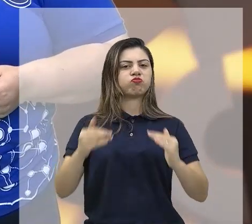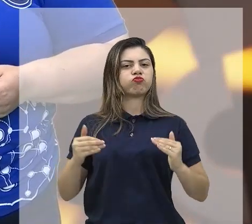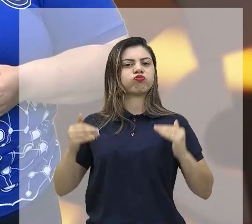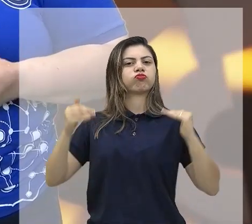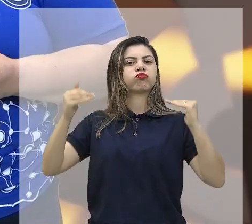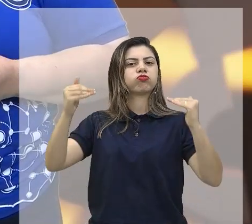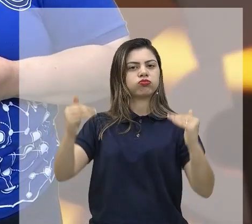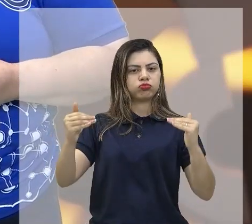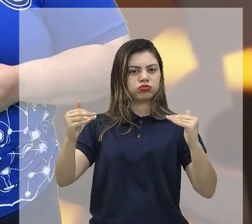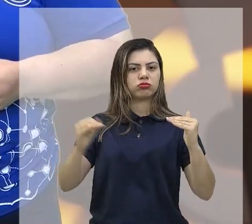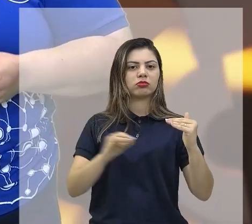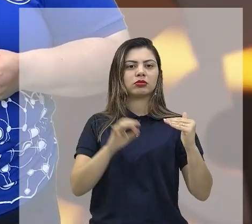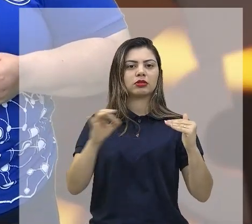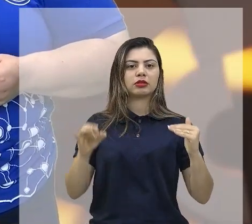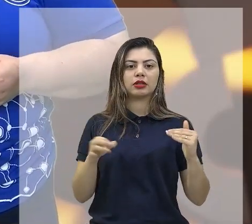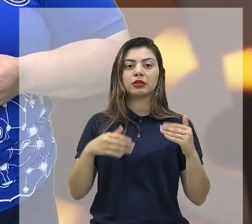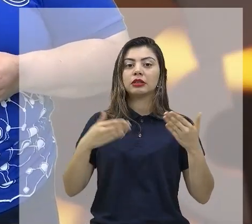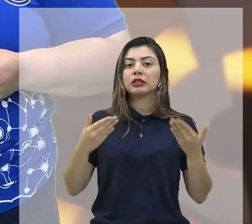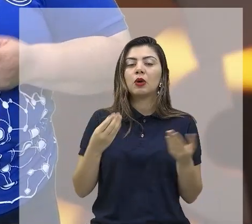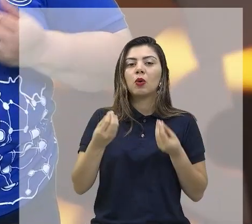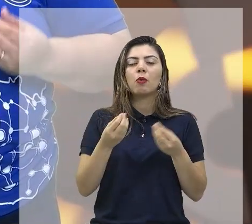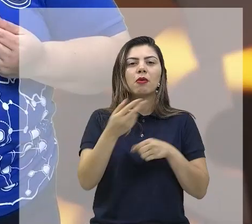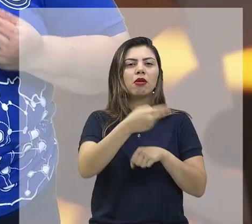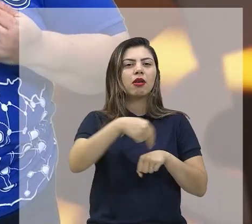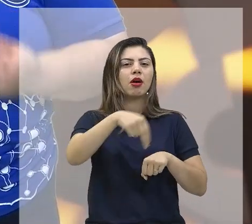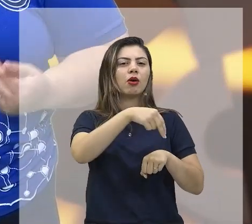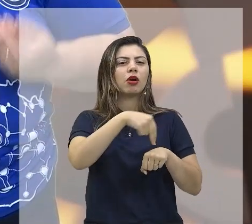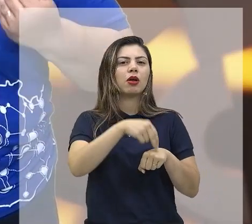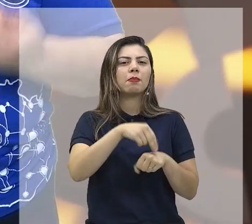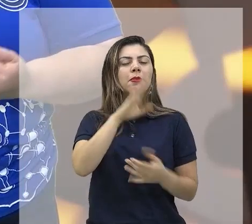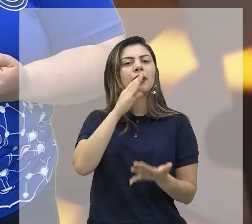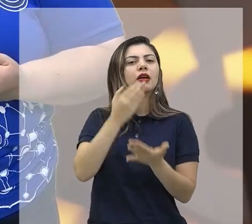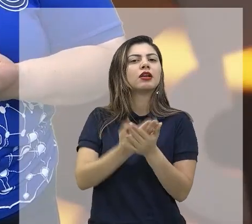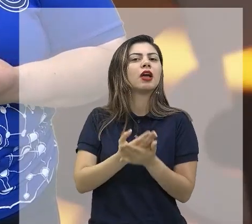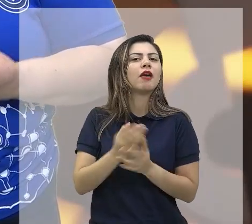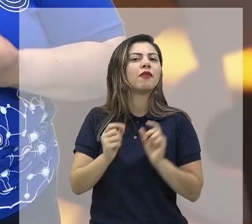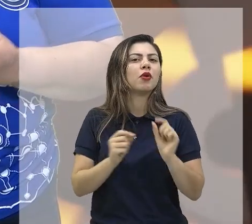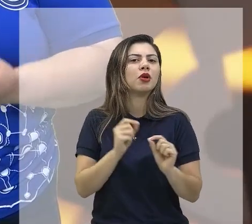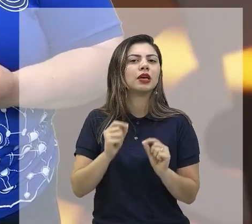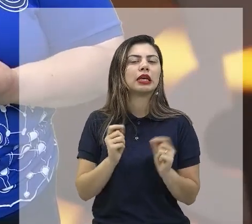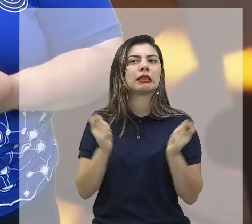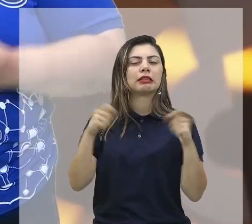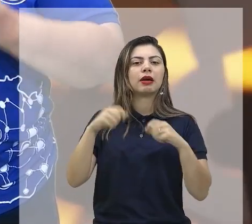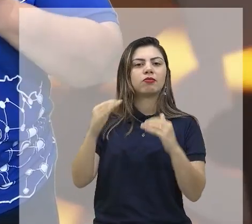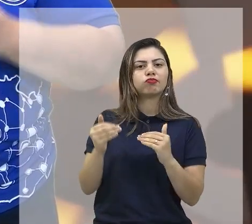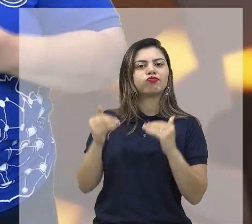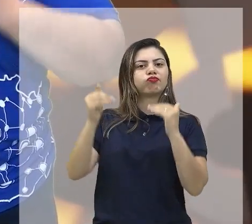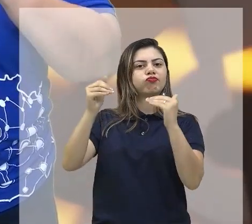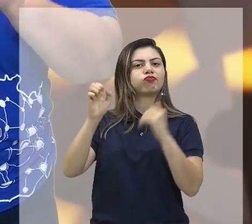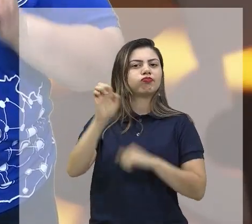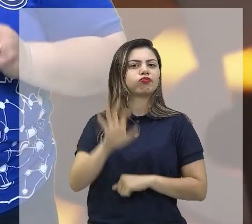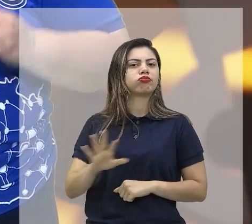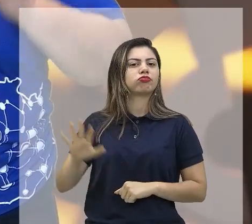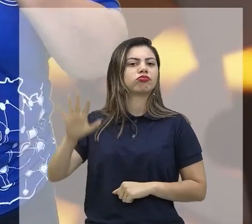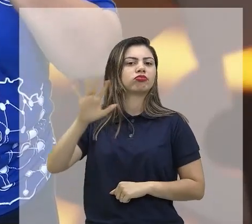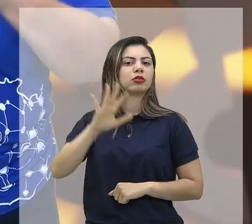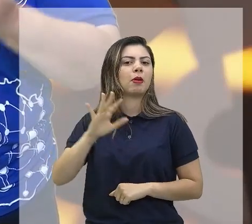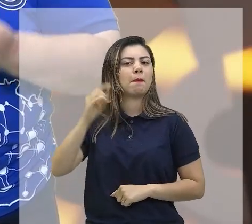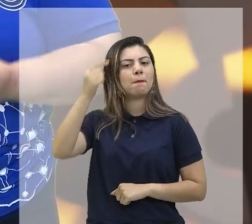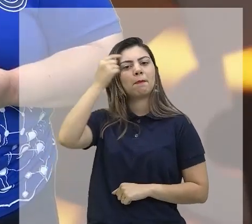do neocolonialismo referia-se à crença por parte das potências europeias de que eram